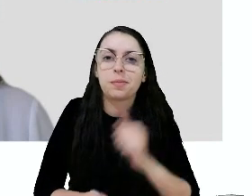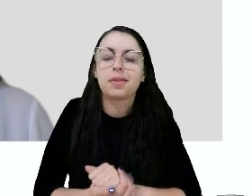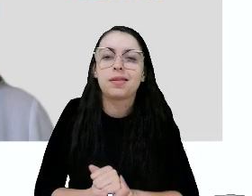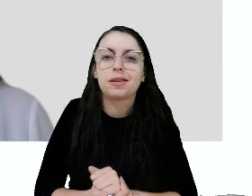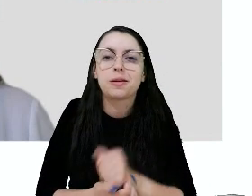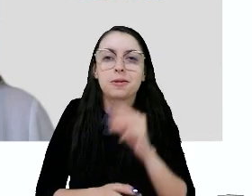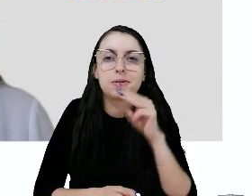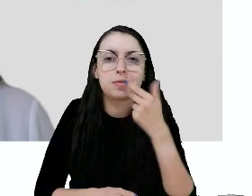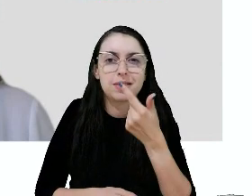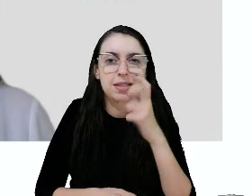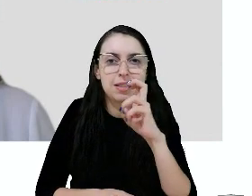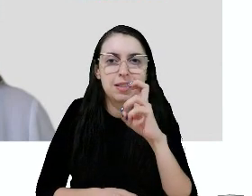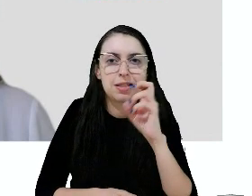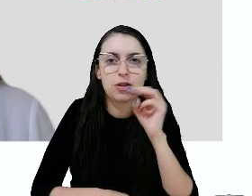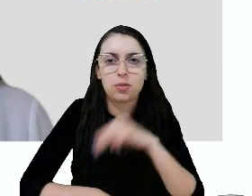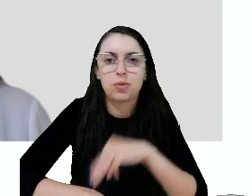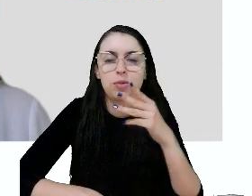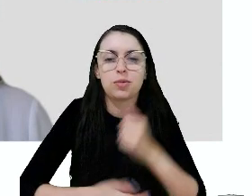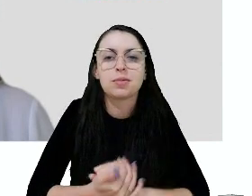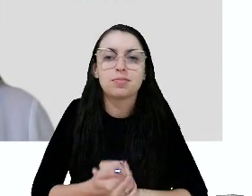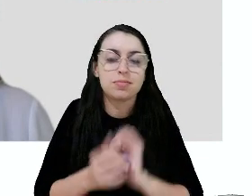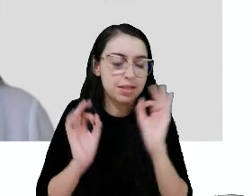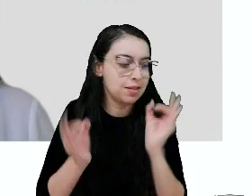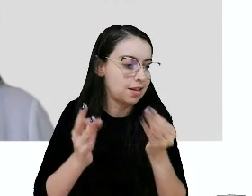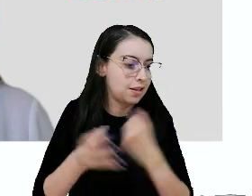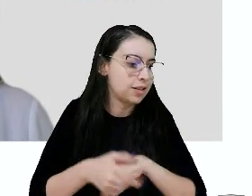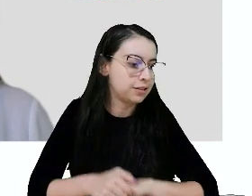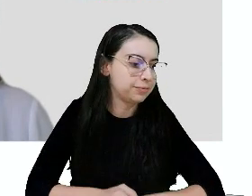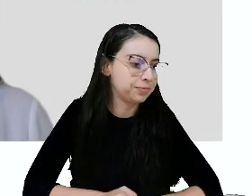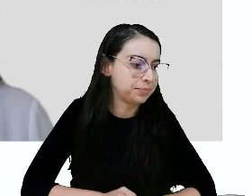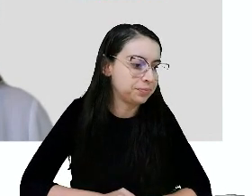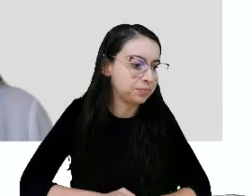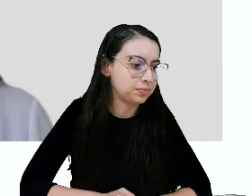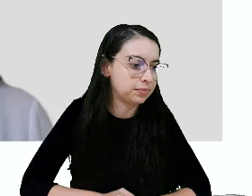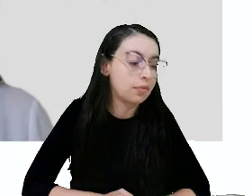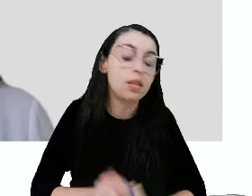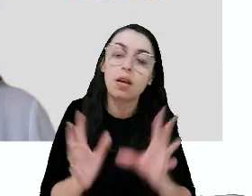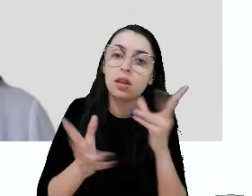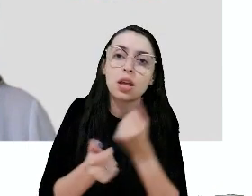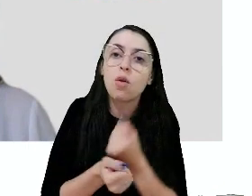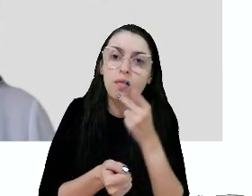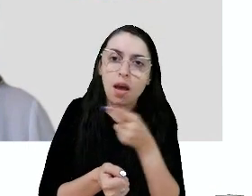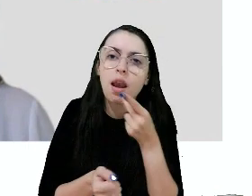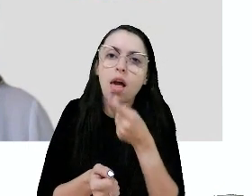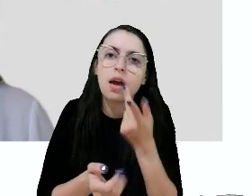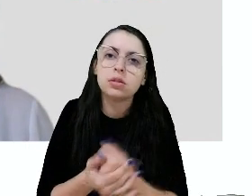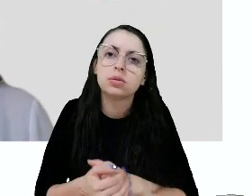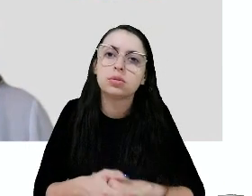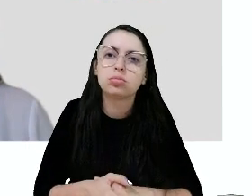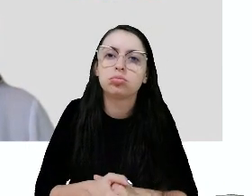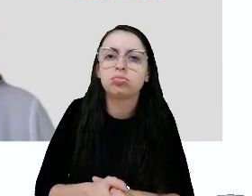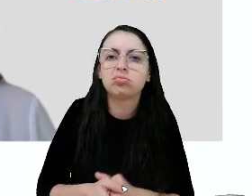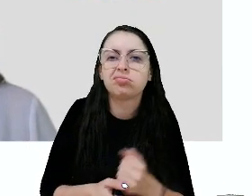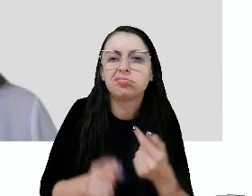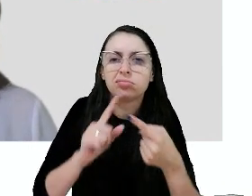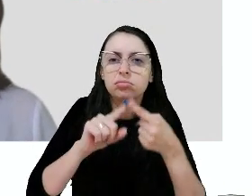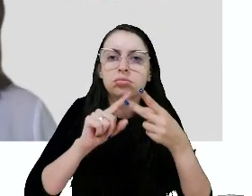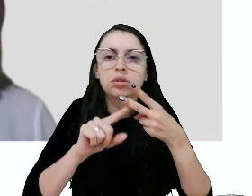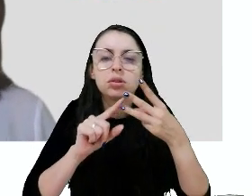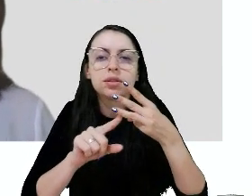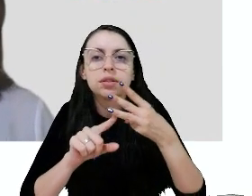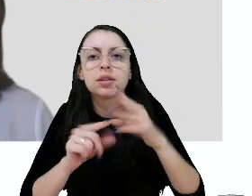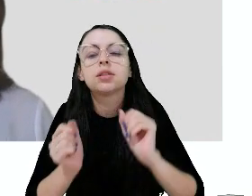professora, para dar tempo do debate, por favor. Isso, não há dúvida, é a parte muito boa. Então, como eu disse, já salientei 2,